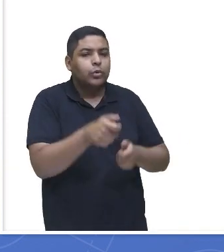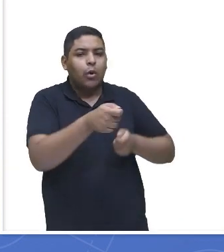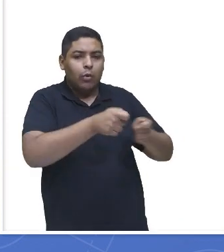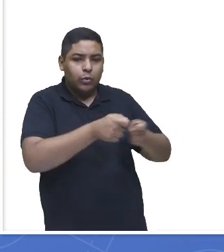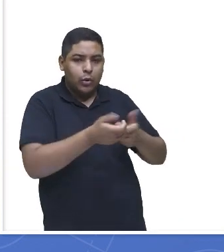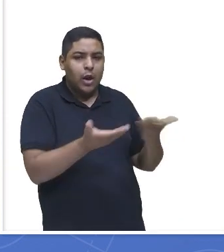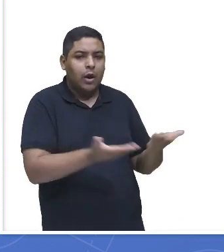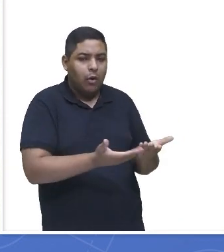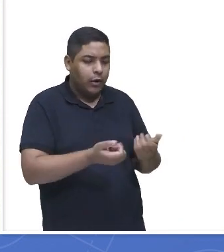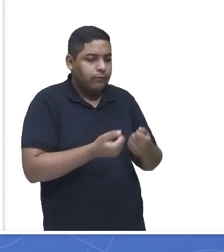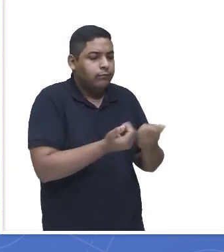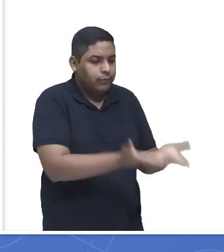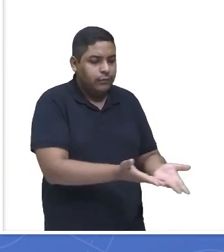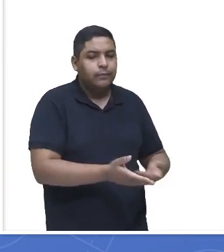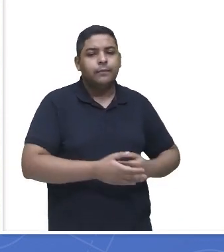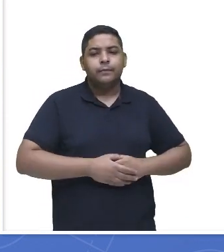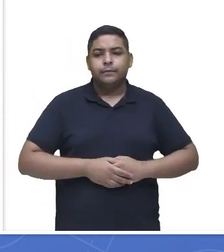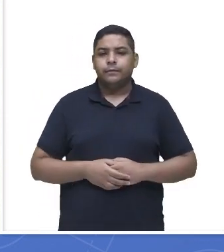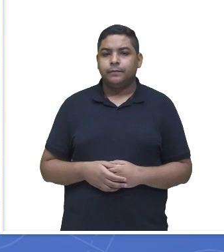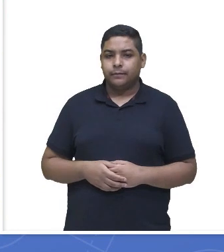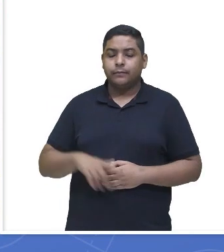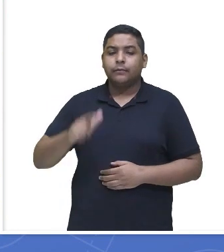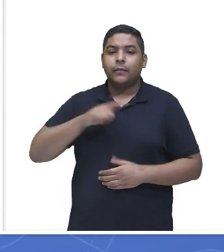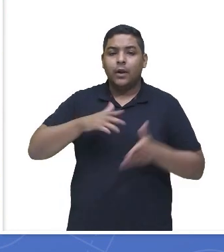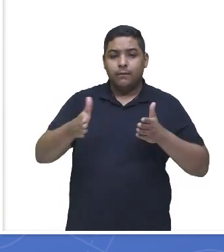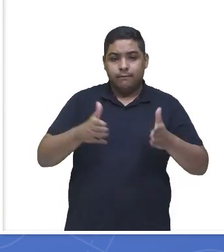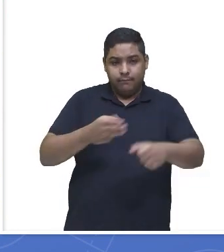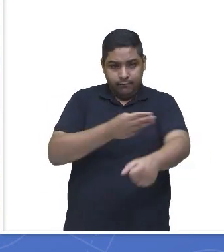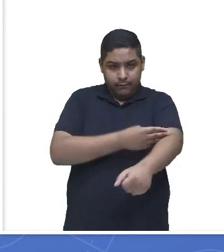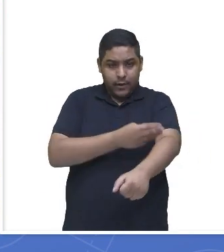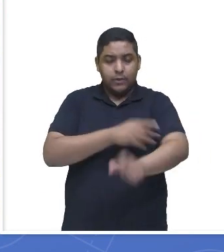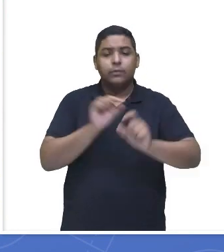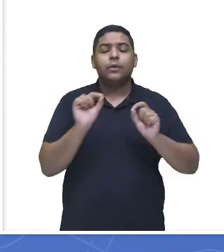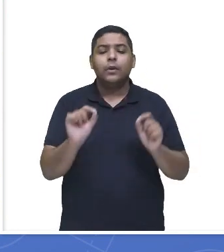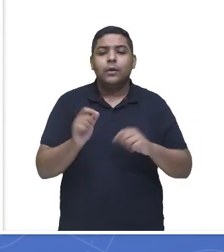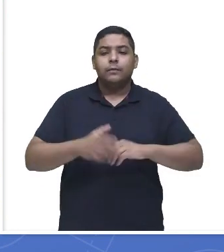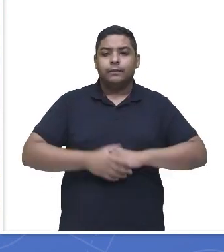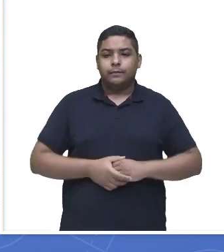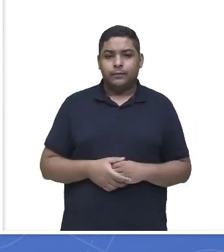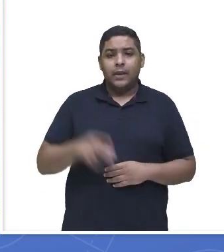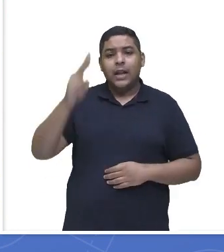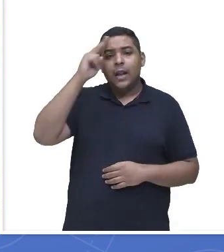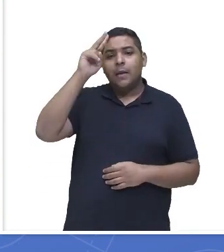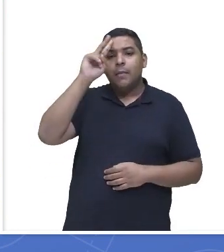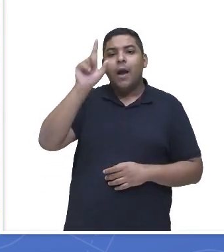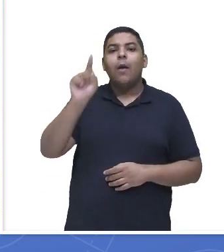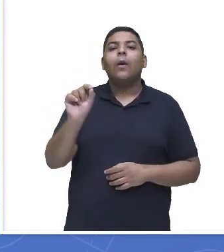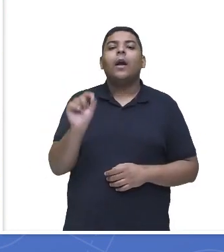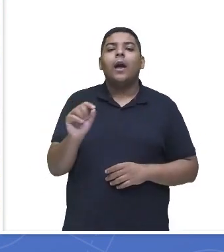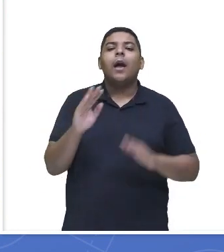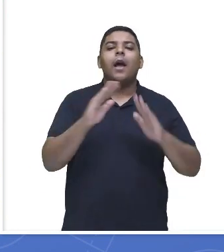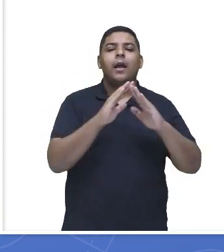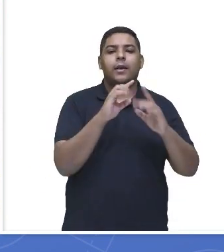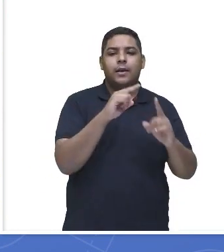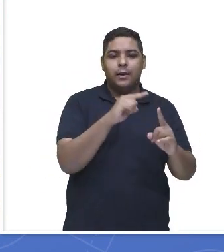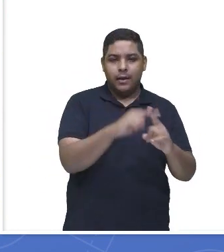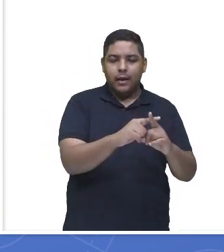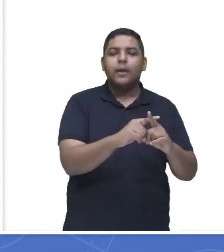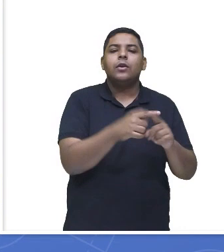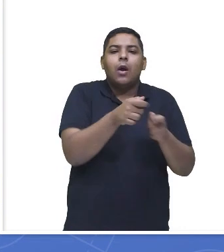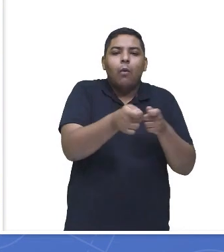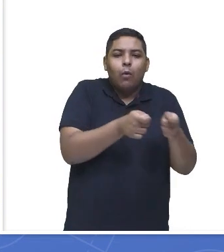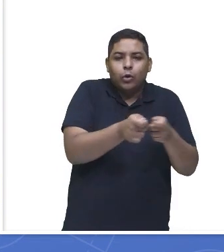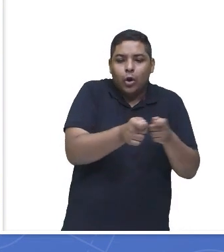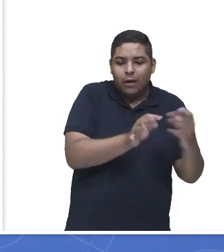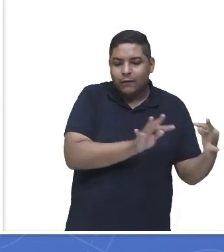né? Pode voltar aqui para mim. Durante a Idade Média, vocês estão lembrados que quem controlava era a igreja. E de repente o